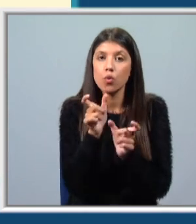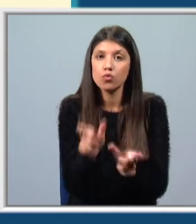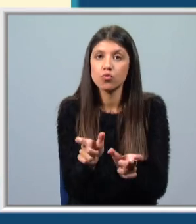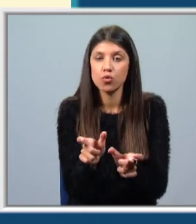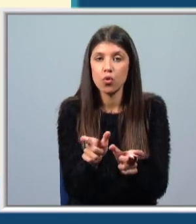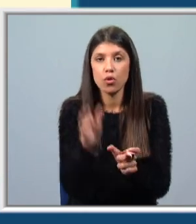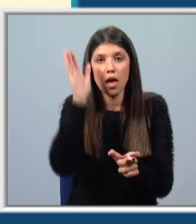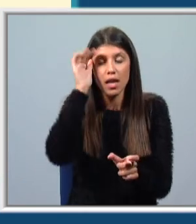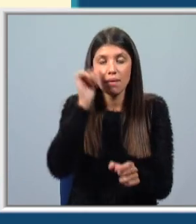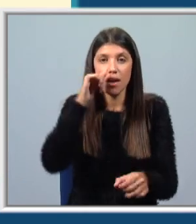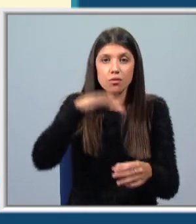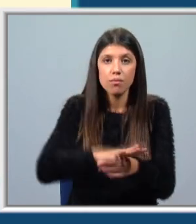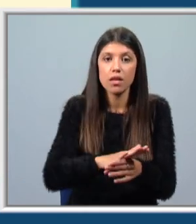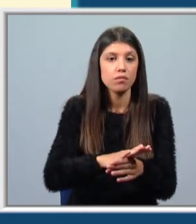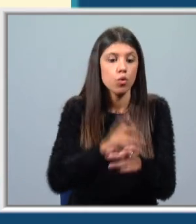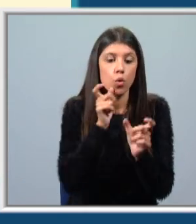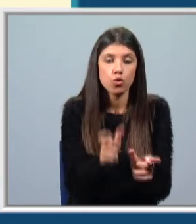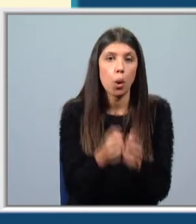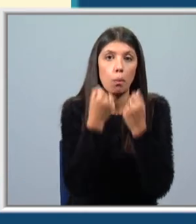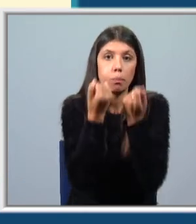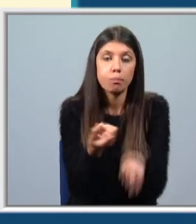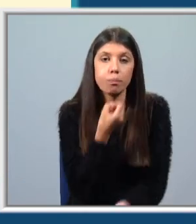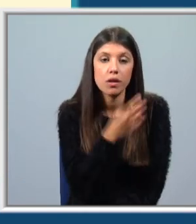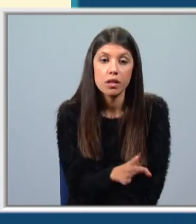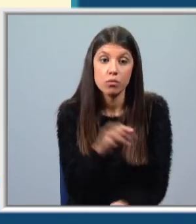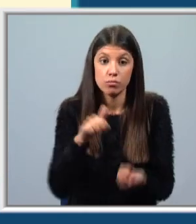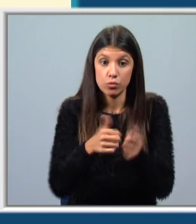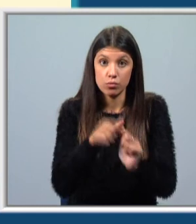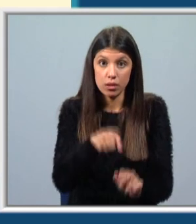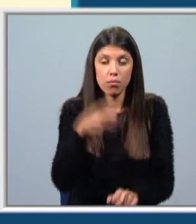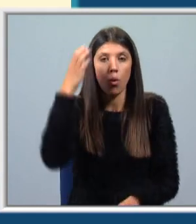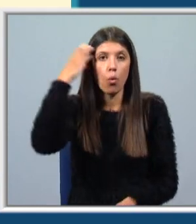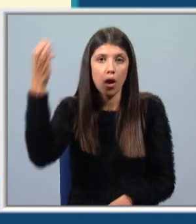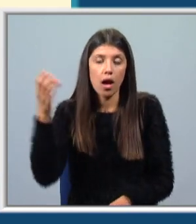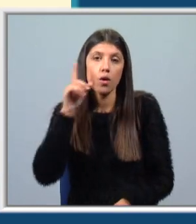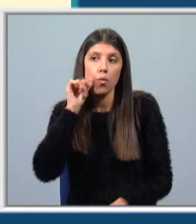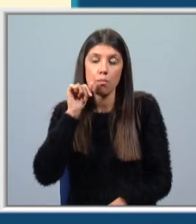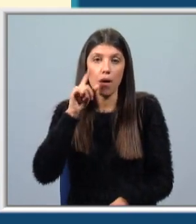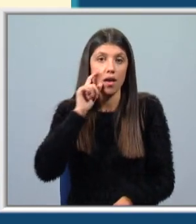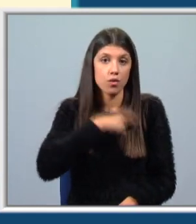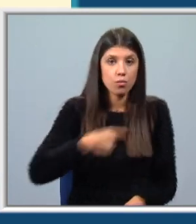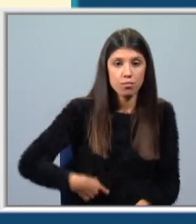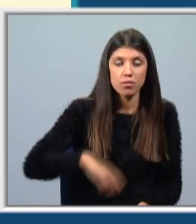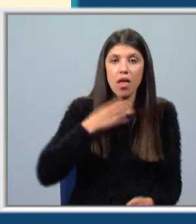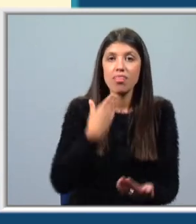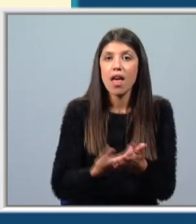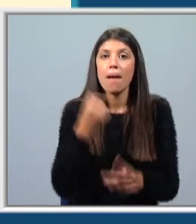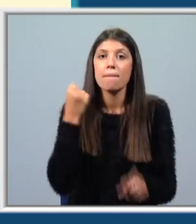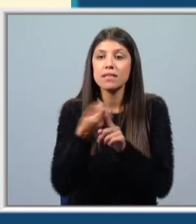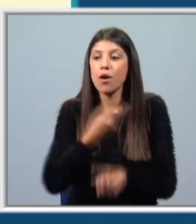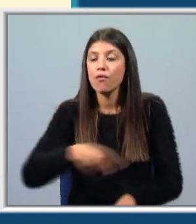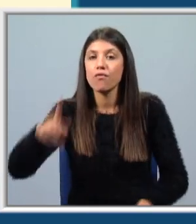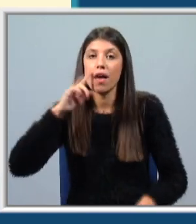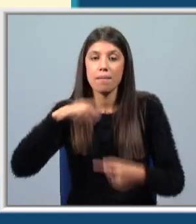marinhas que habitavam no seu mar. Perante este problema, o rei, pai de Yuri, deu-lhe a missão de encontrar um